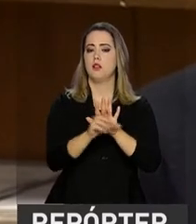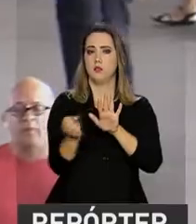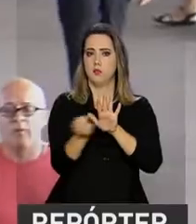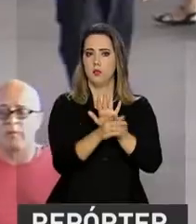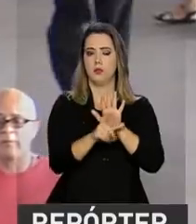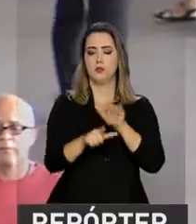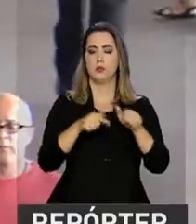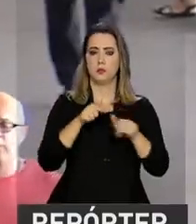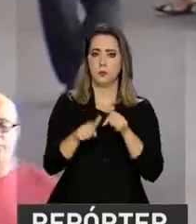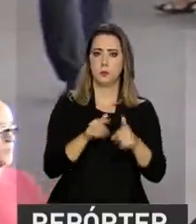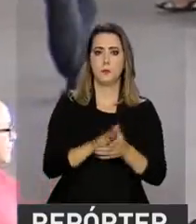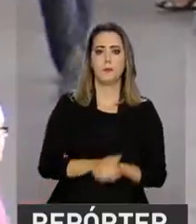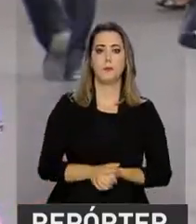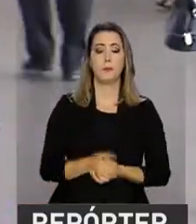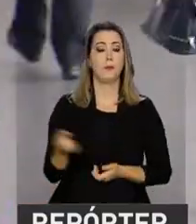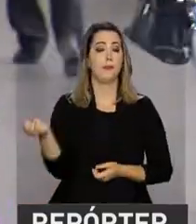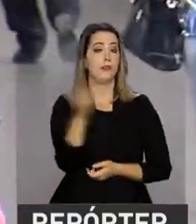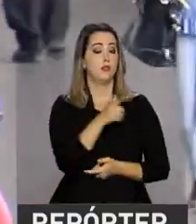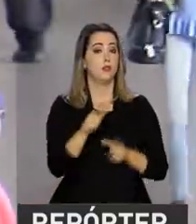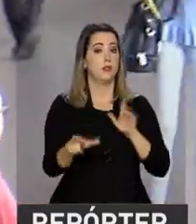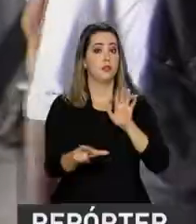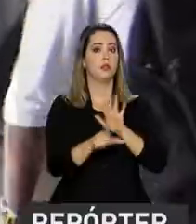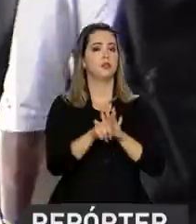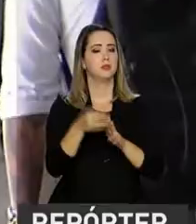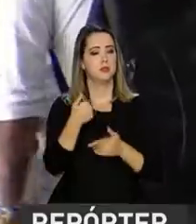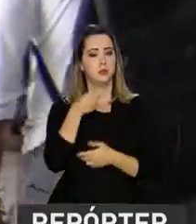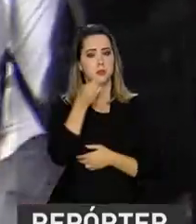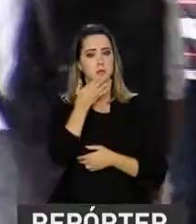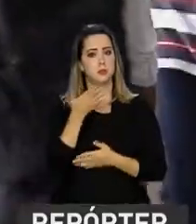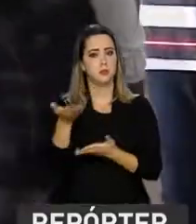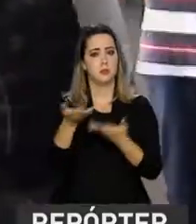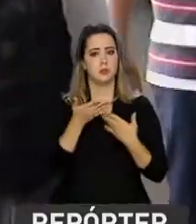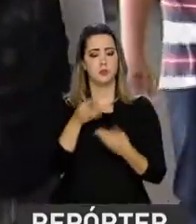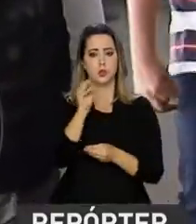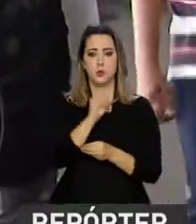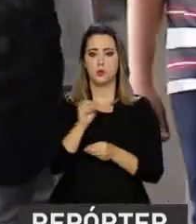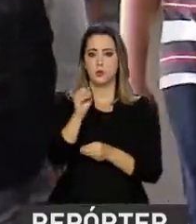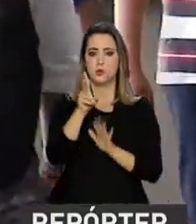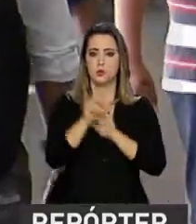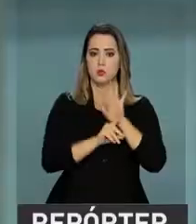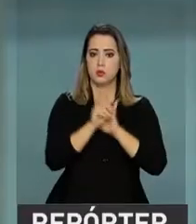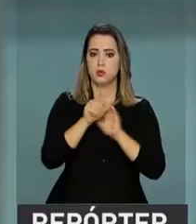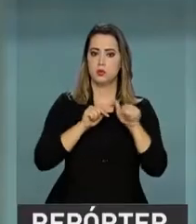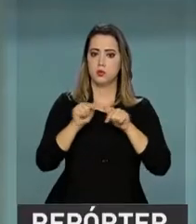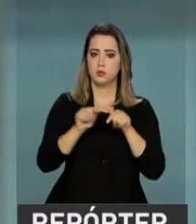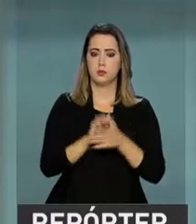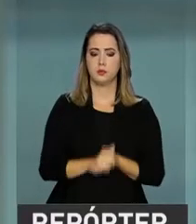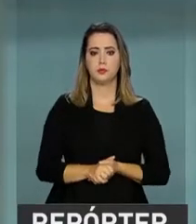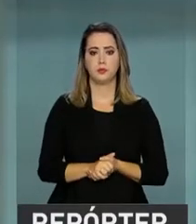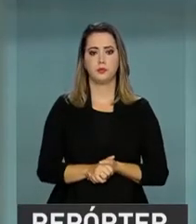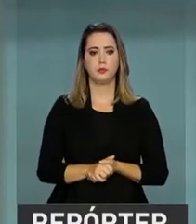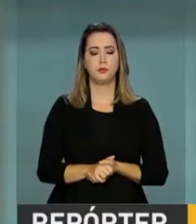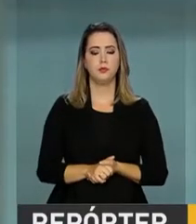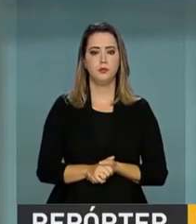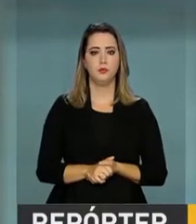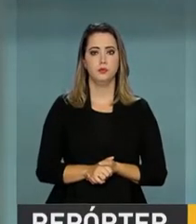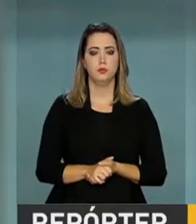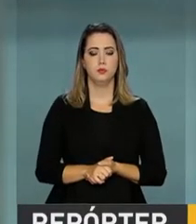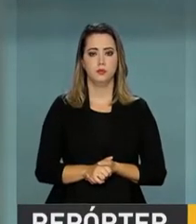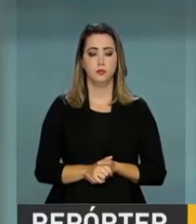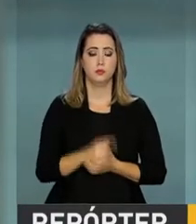emprego. A atualização também foi bem recebida por quem cuida do direito do trabalhador. Eu acho que é muito